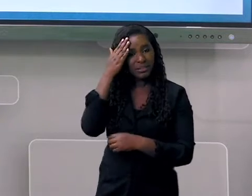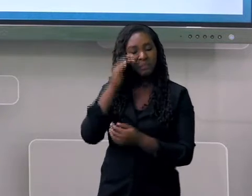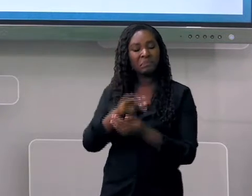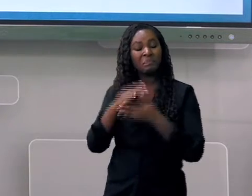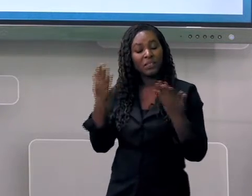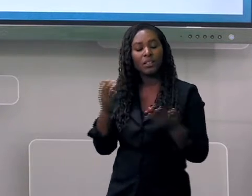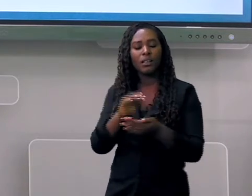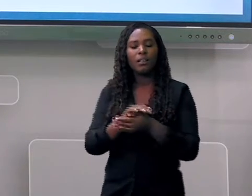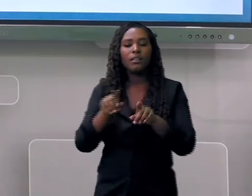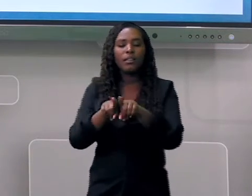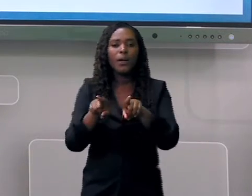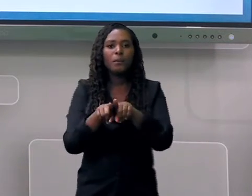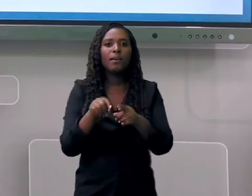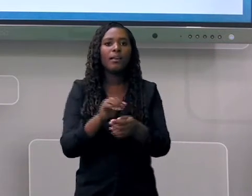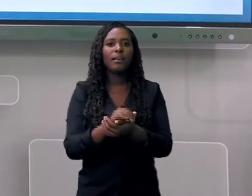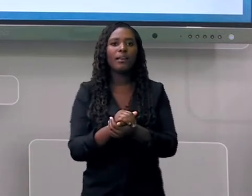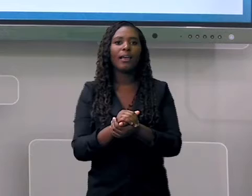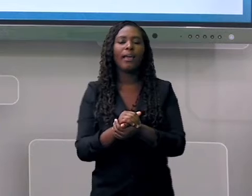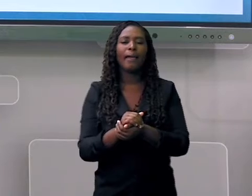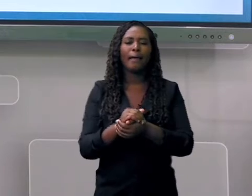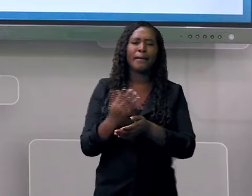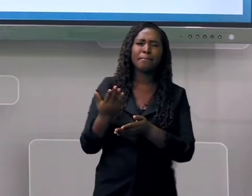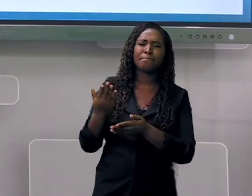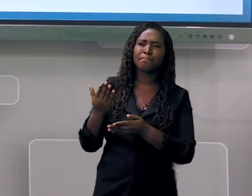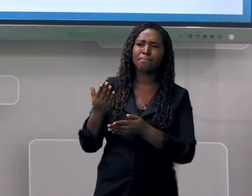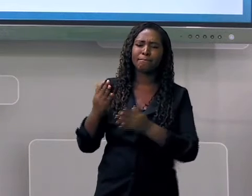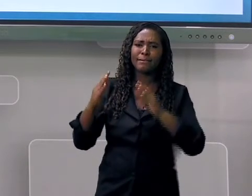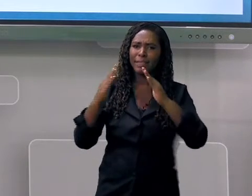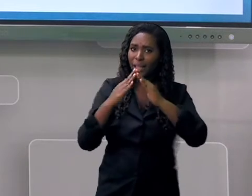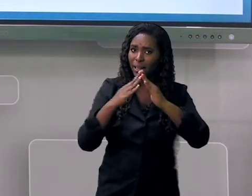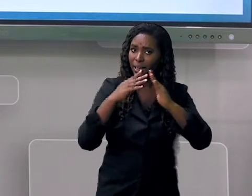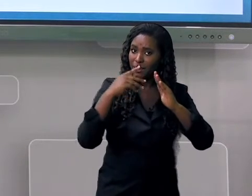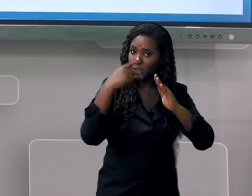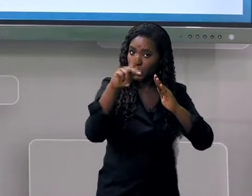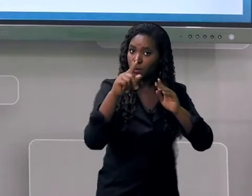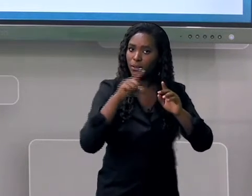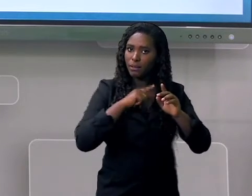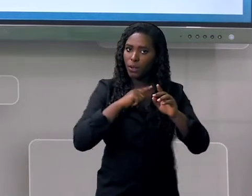de vocês. E peça para ela apontar uma dessas coisas